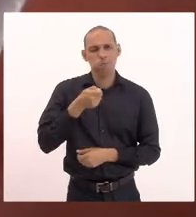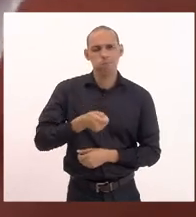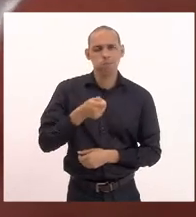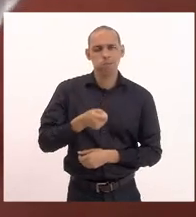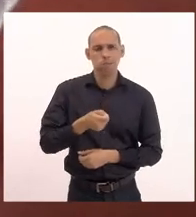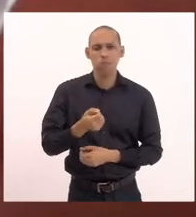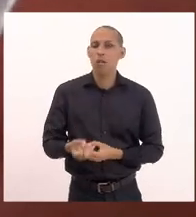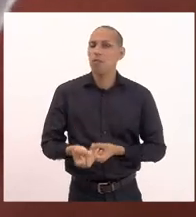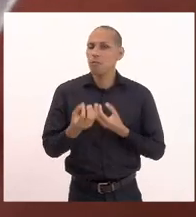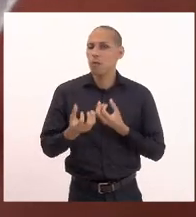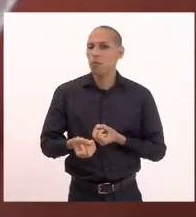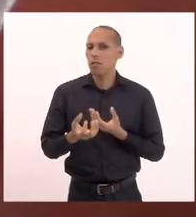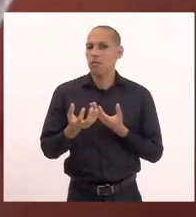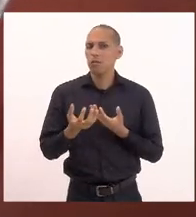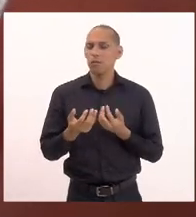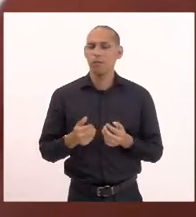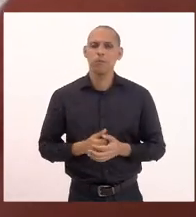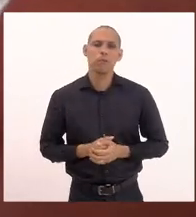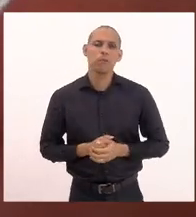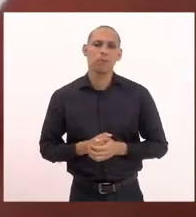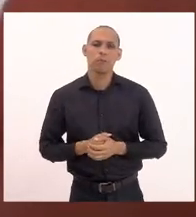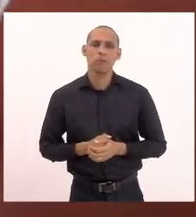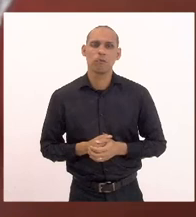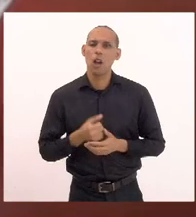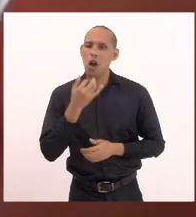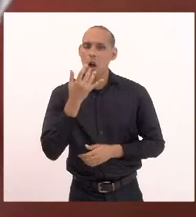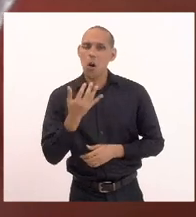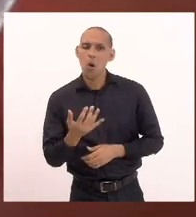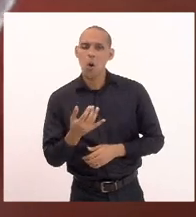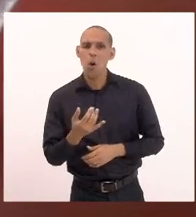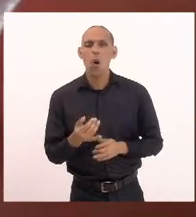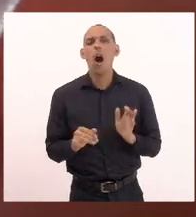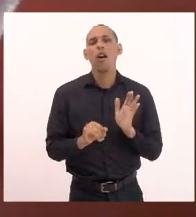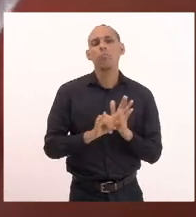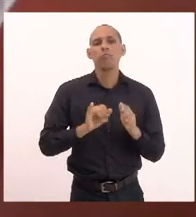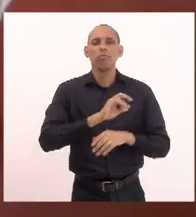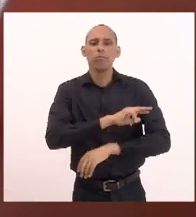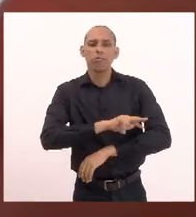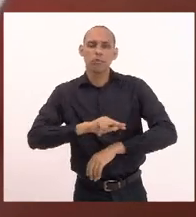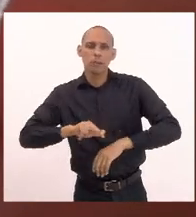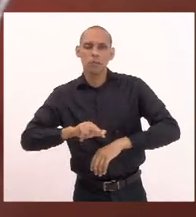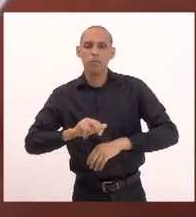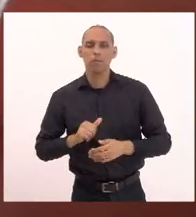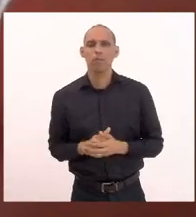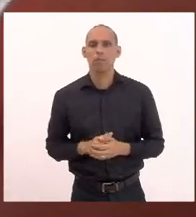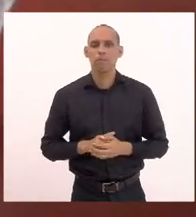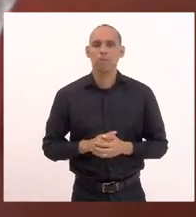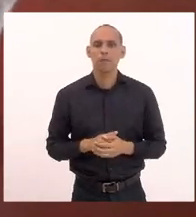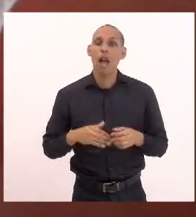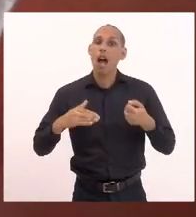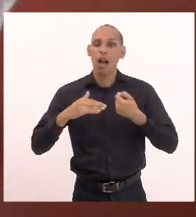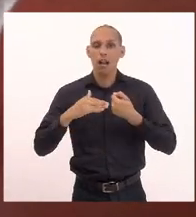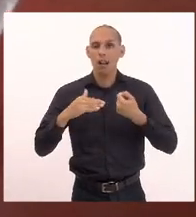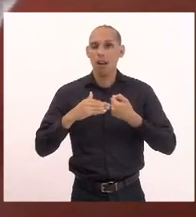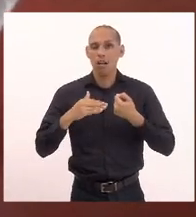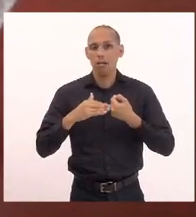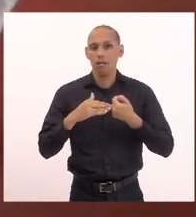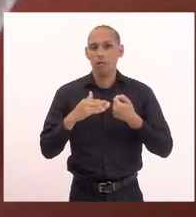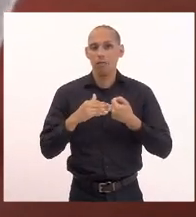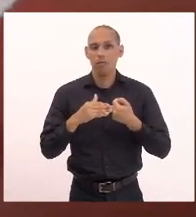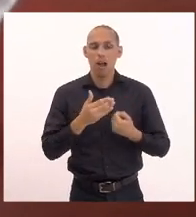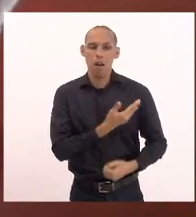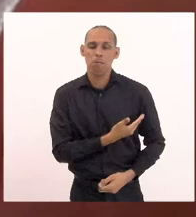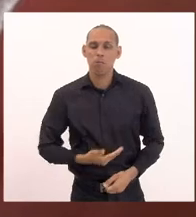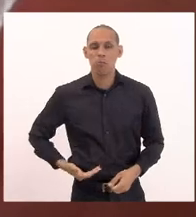obrigatoriedade de informar sobre cor ou identificação racial bancos de dados públicos e privados, como